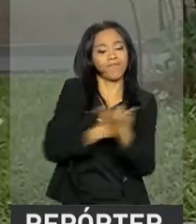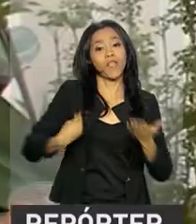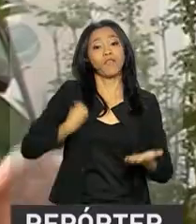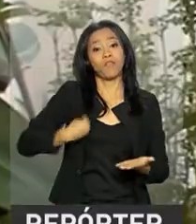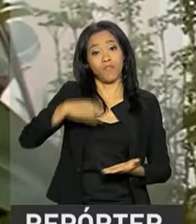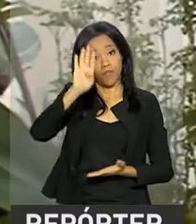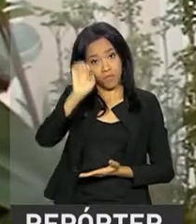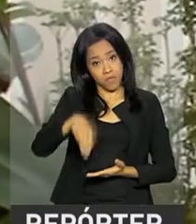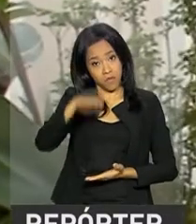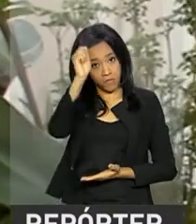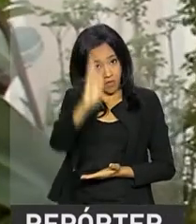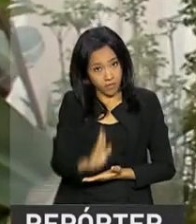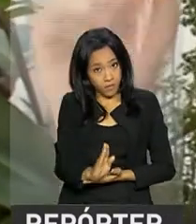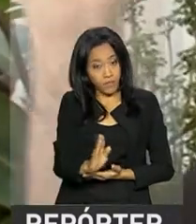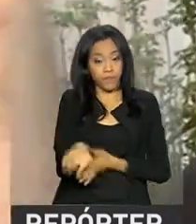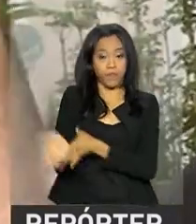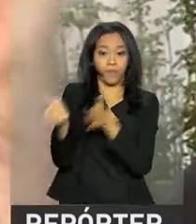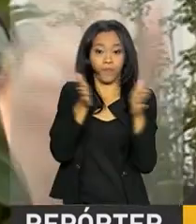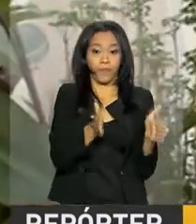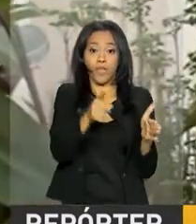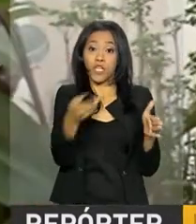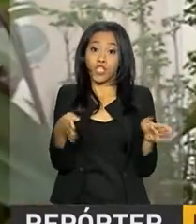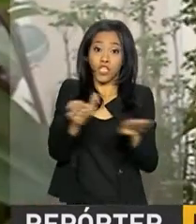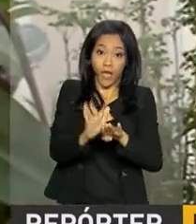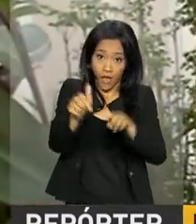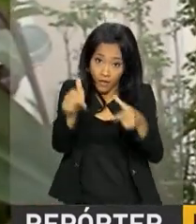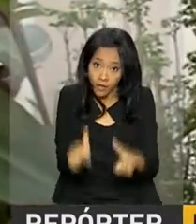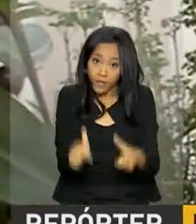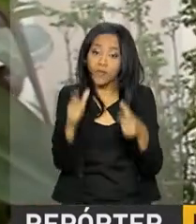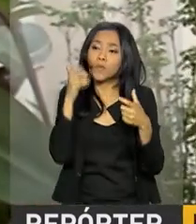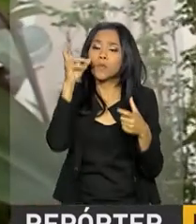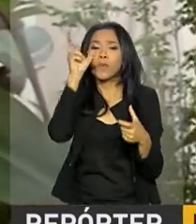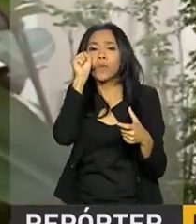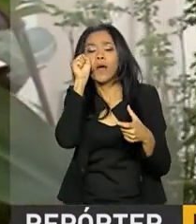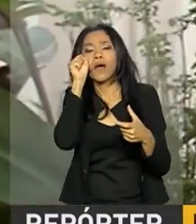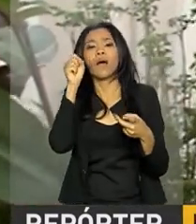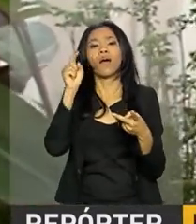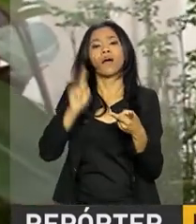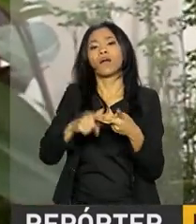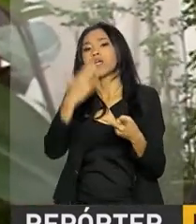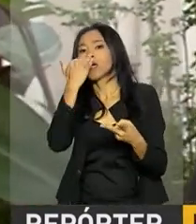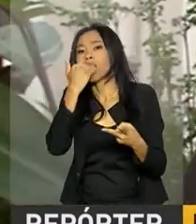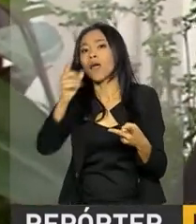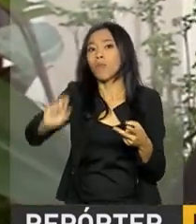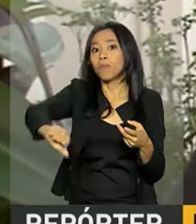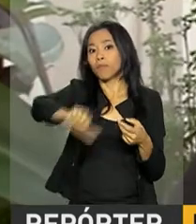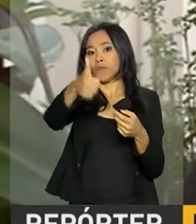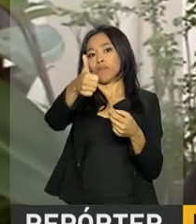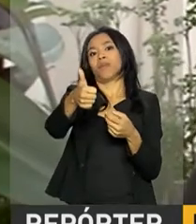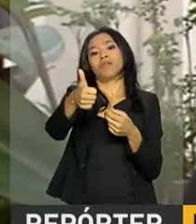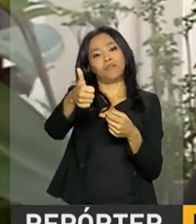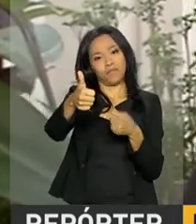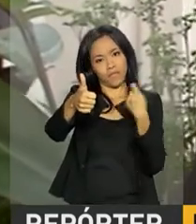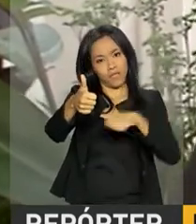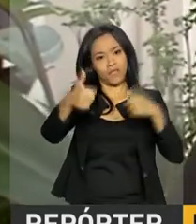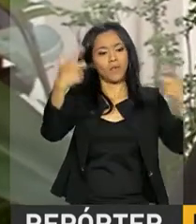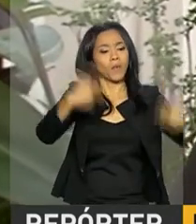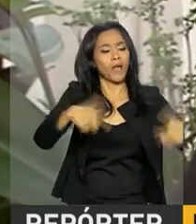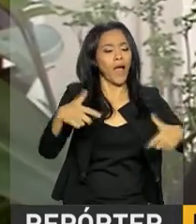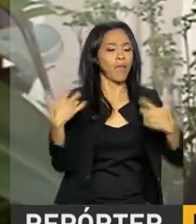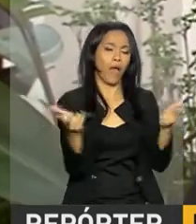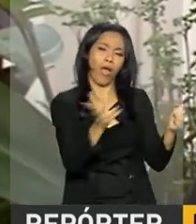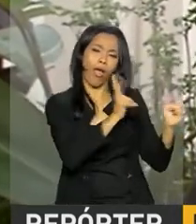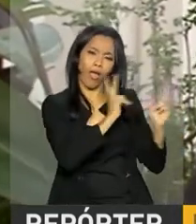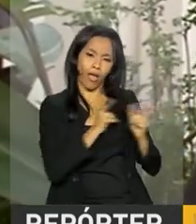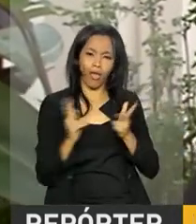Brasil. O fato de chegar aqui, ter um lugar para dormir e para se alimentar é o primeiro passo. Precisa ter espaço de lazer, aqui